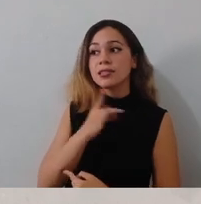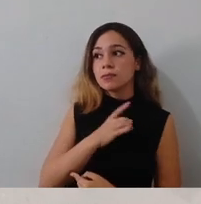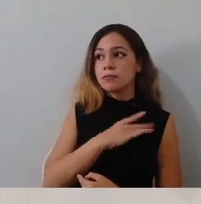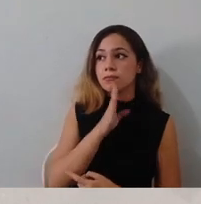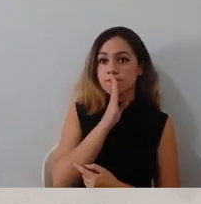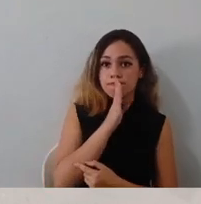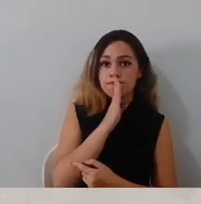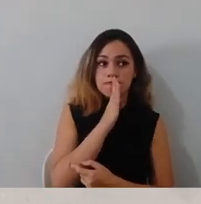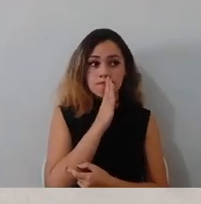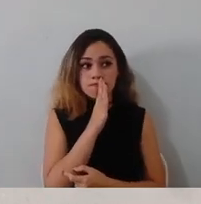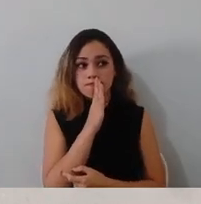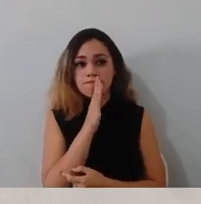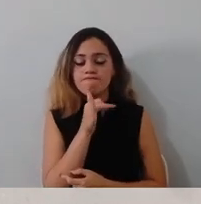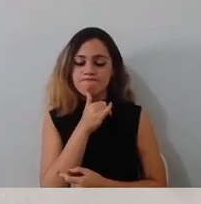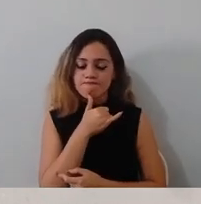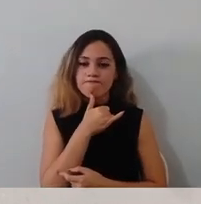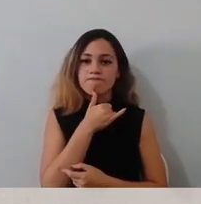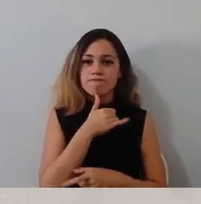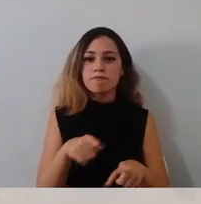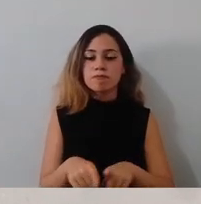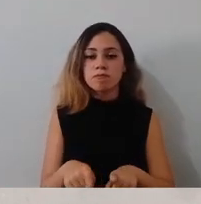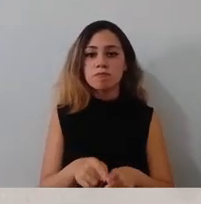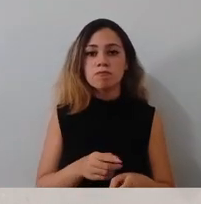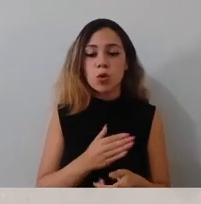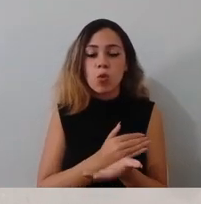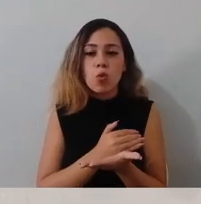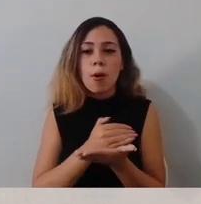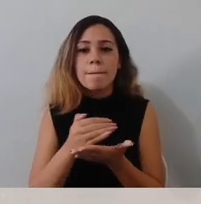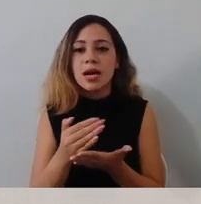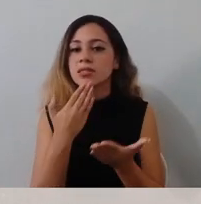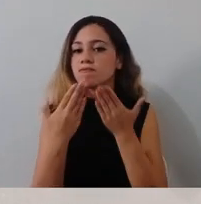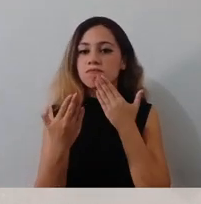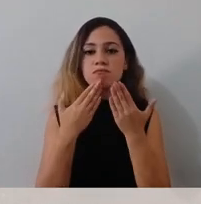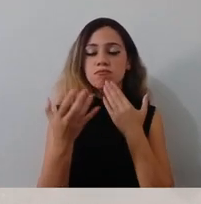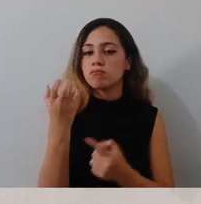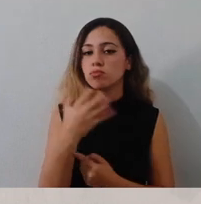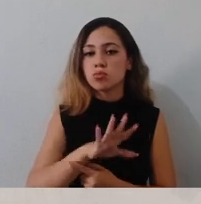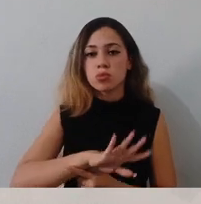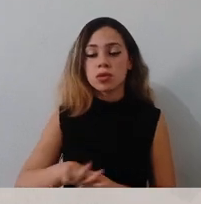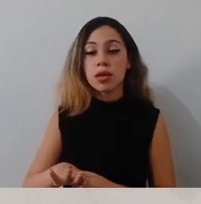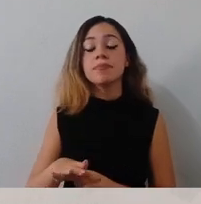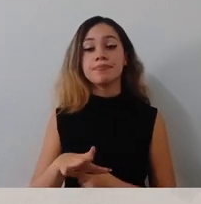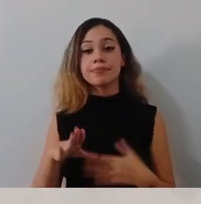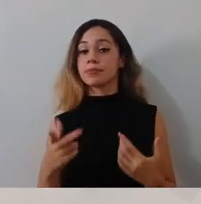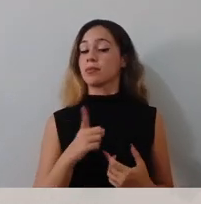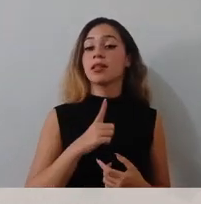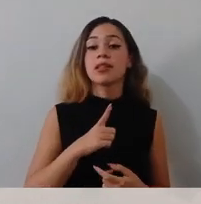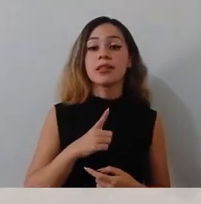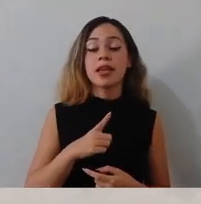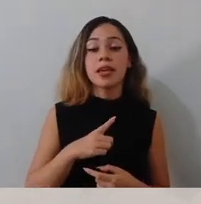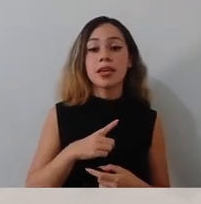começa a ficar com medo, começa a ficar triste, começa a não querer dialogar.